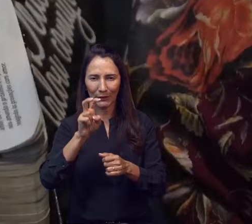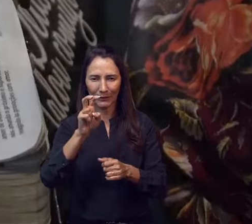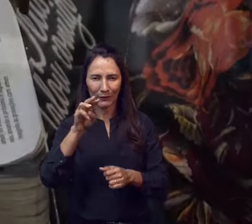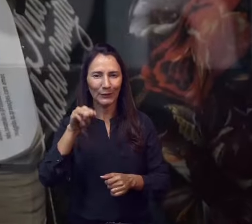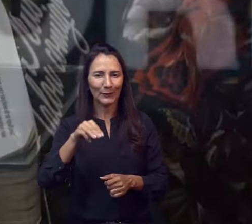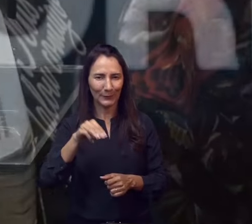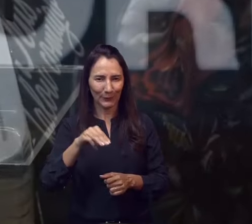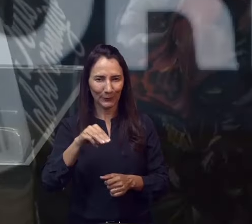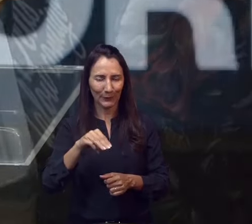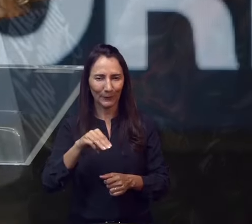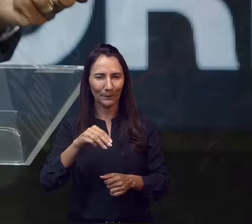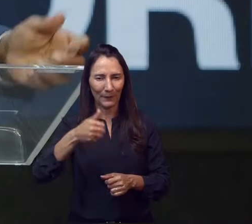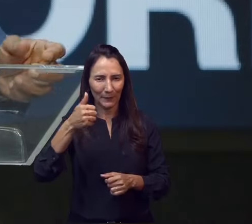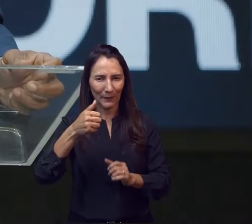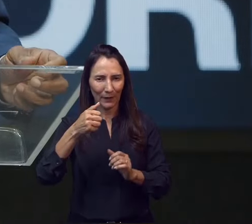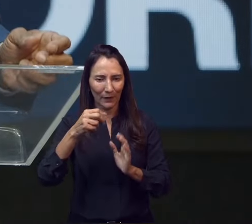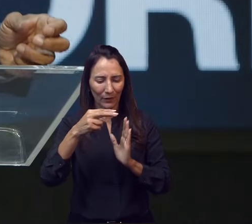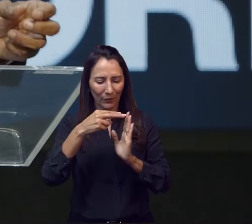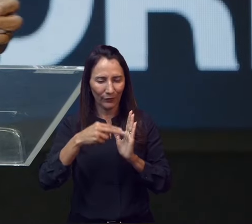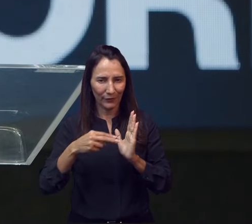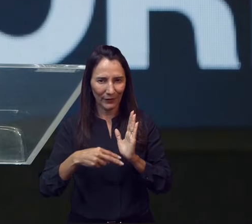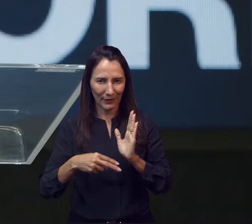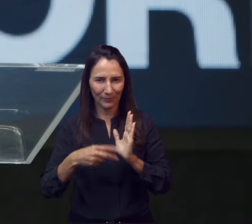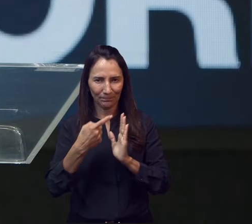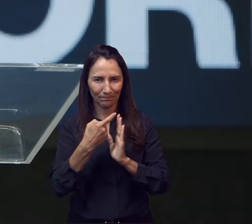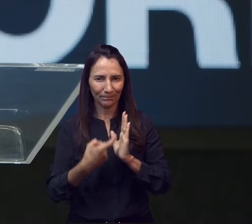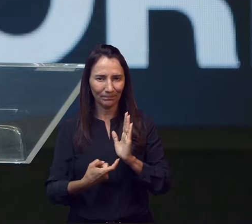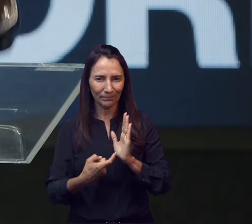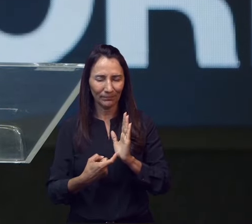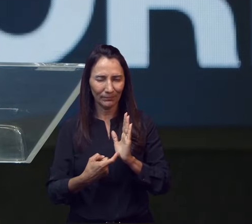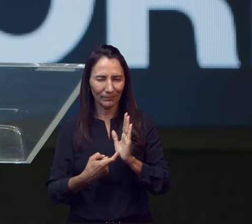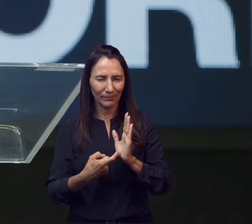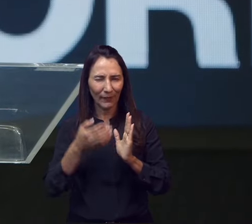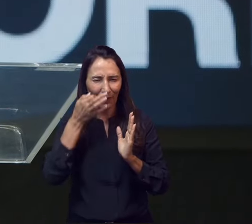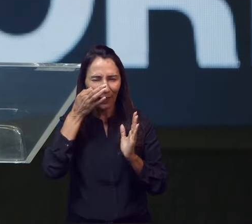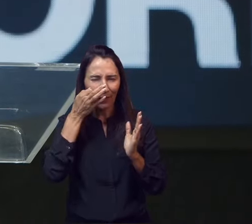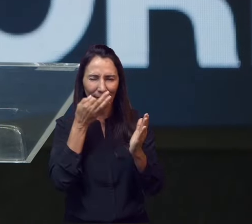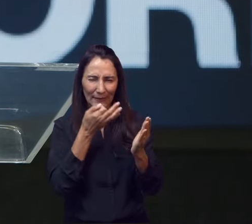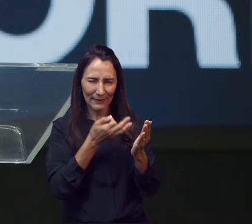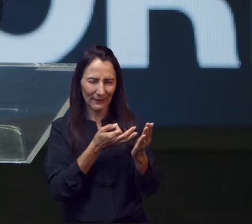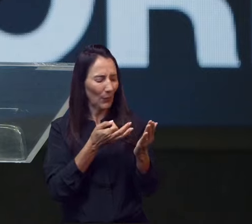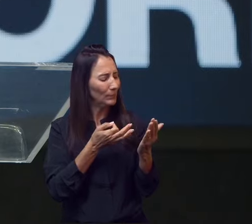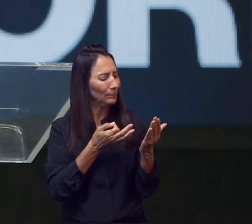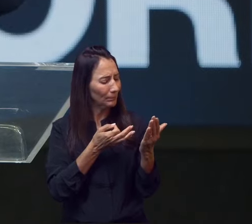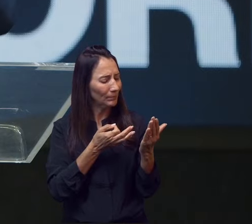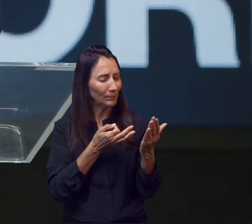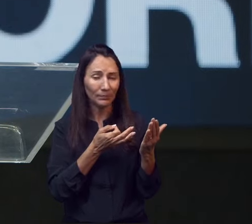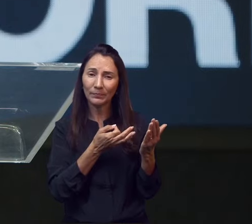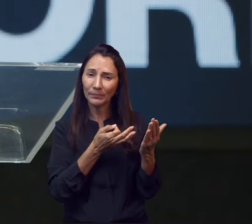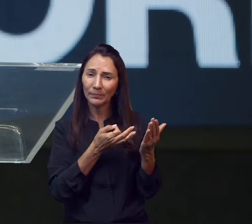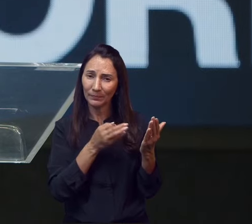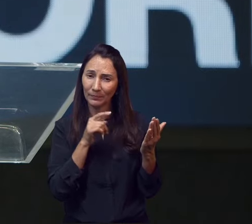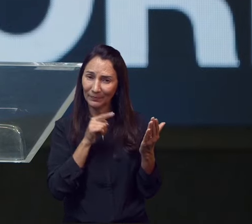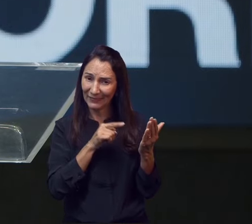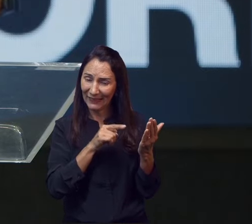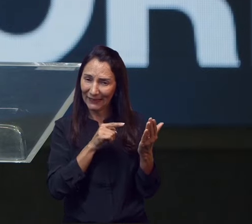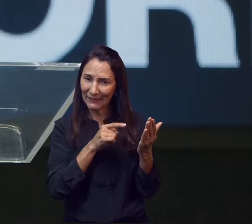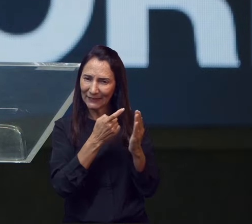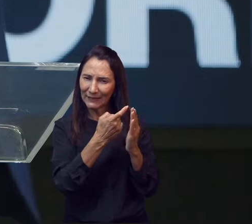primeiro eu quero ler o texto Observe repare se esta palavra